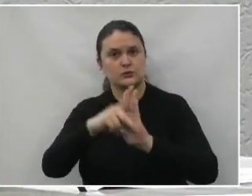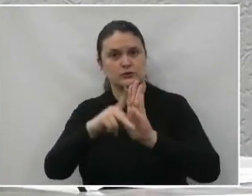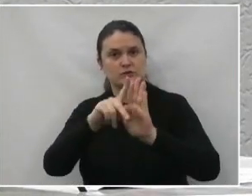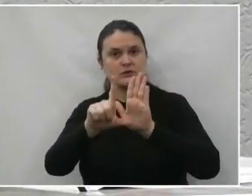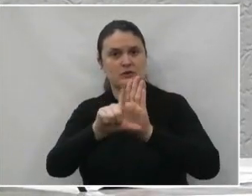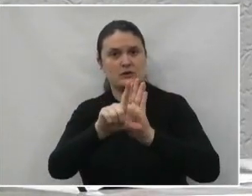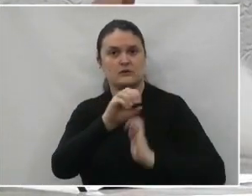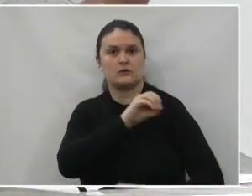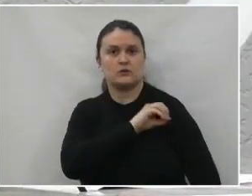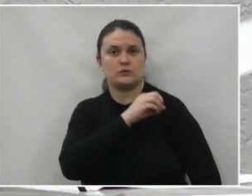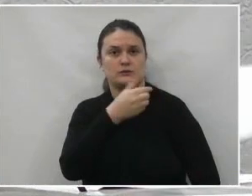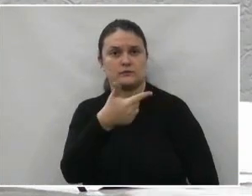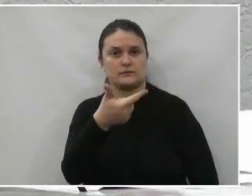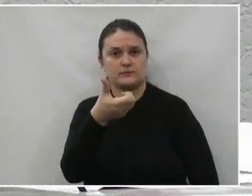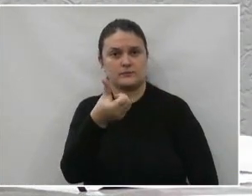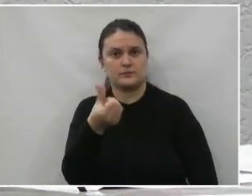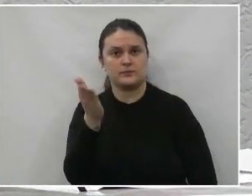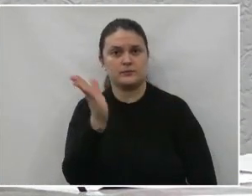lei de número